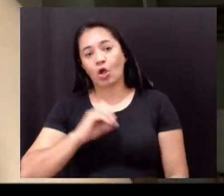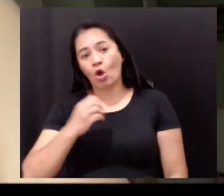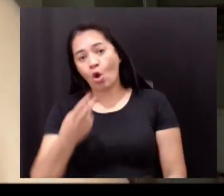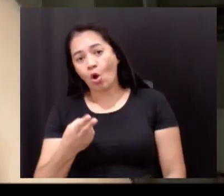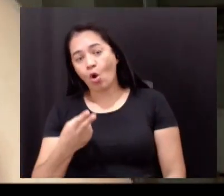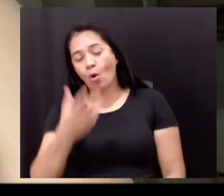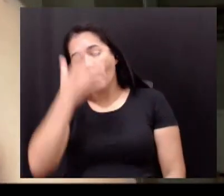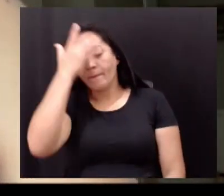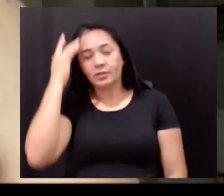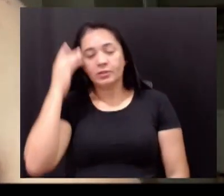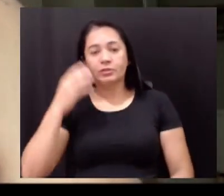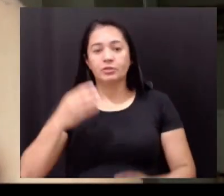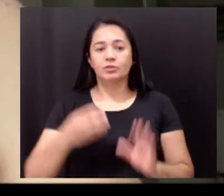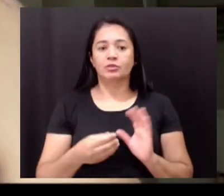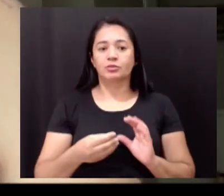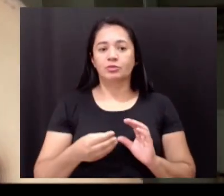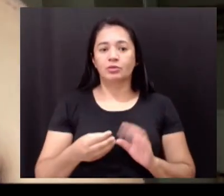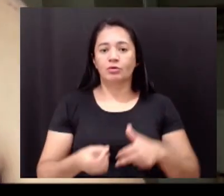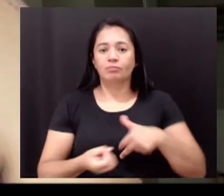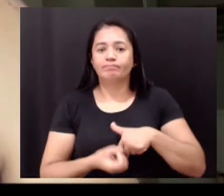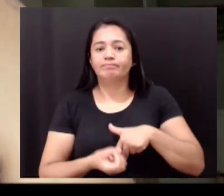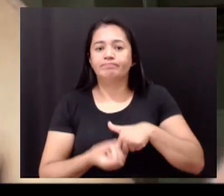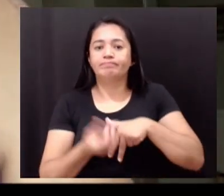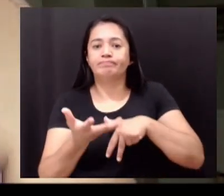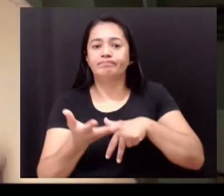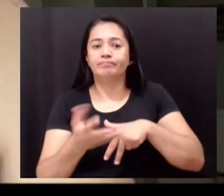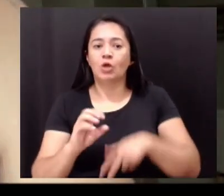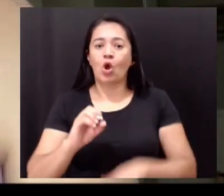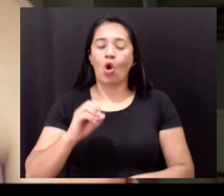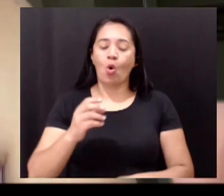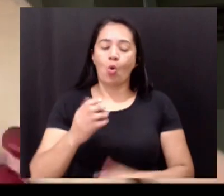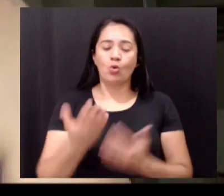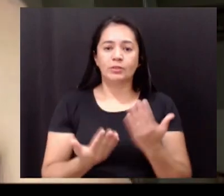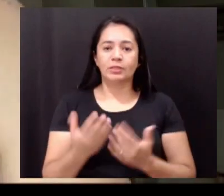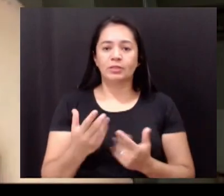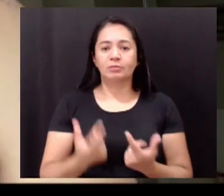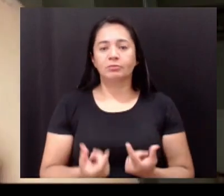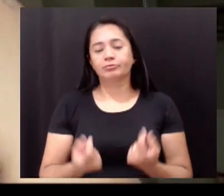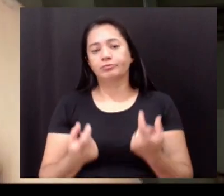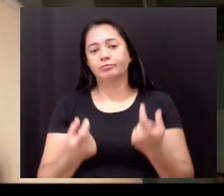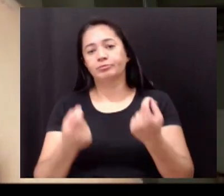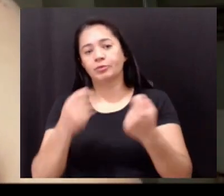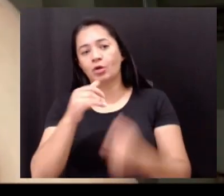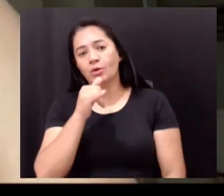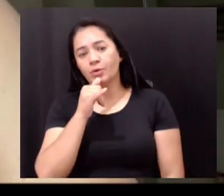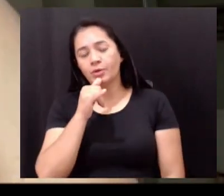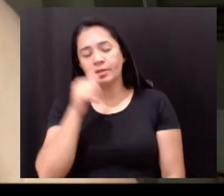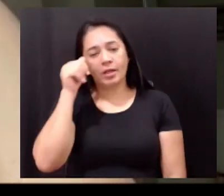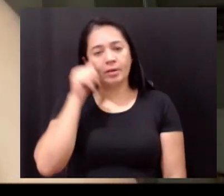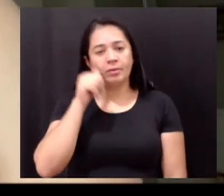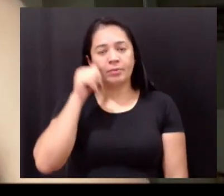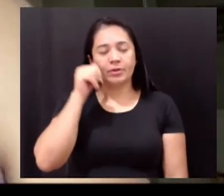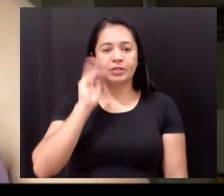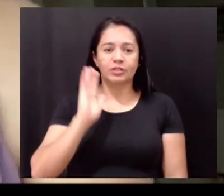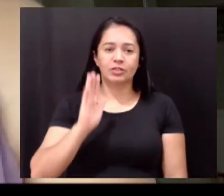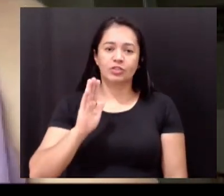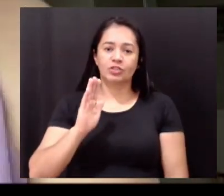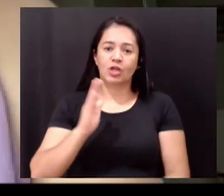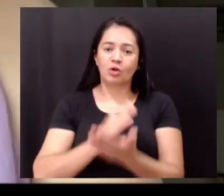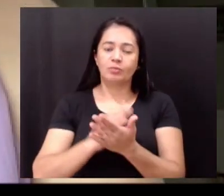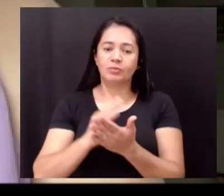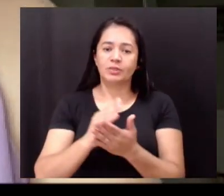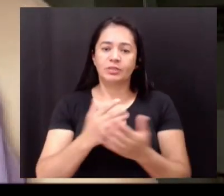estão em tratamento por uma doença oncológica, como, por exemplo, uma mulher que está em tratamento por câncer de mama,